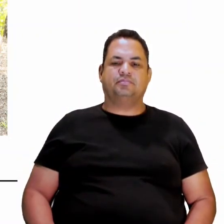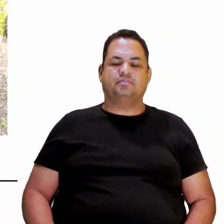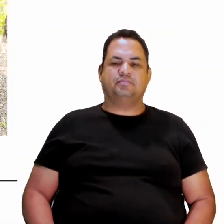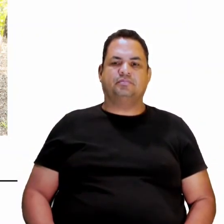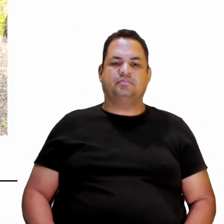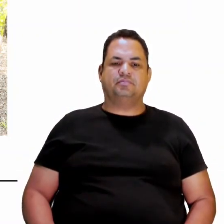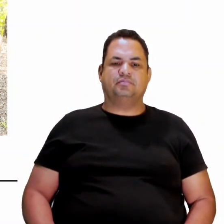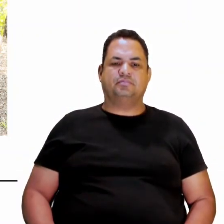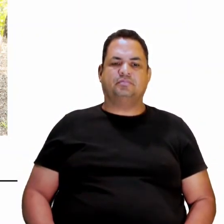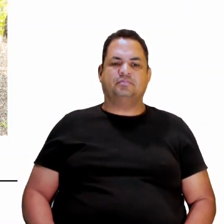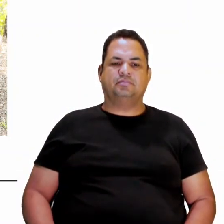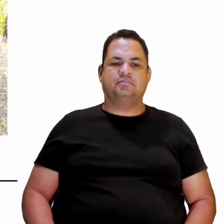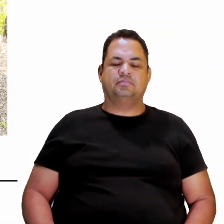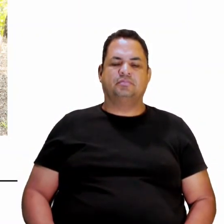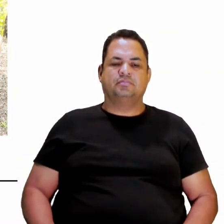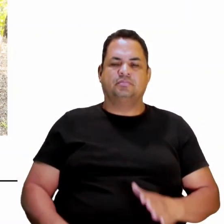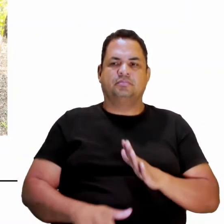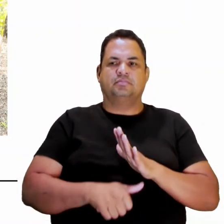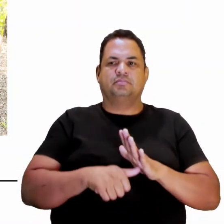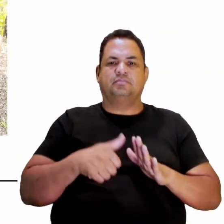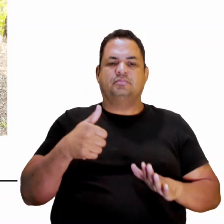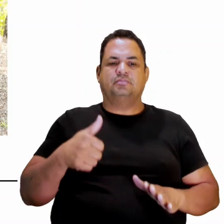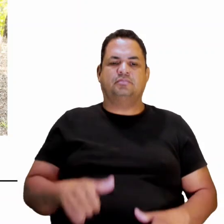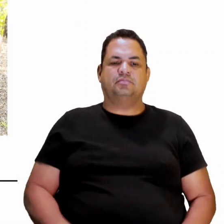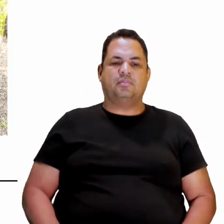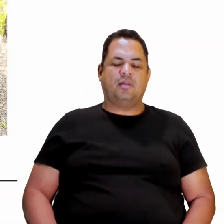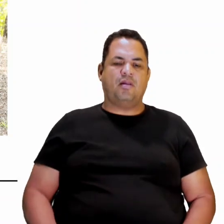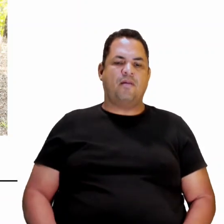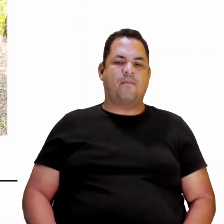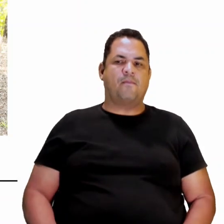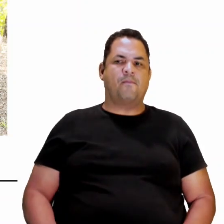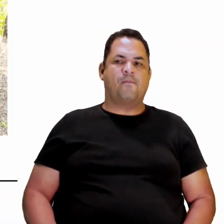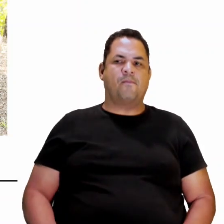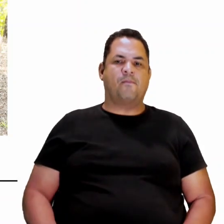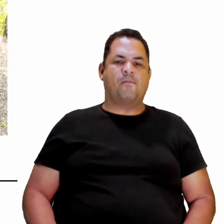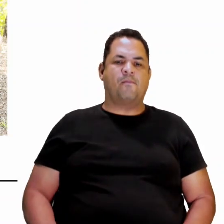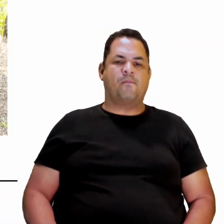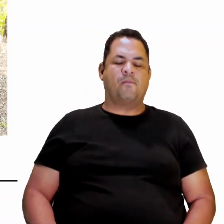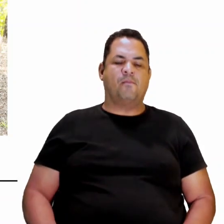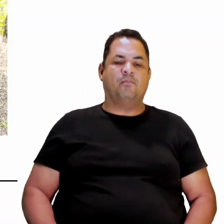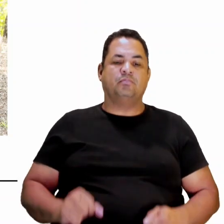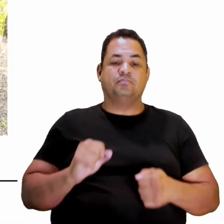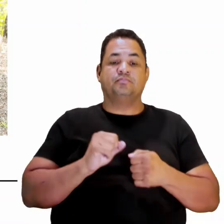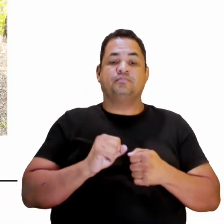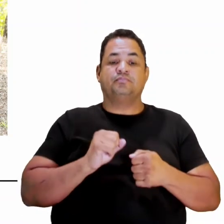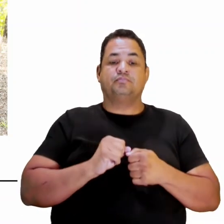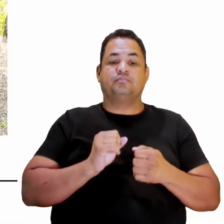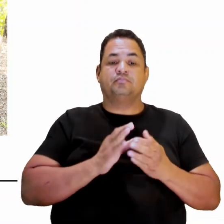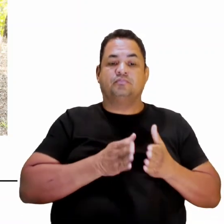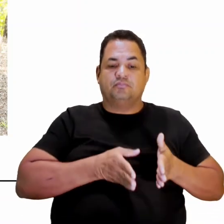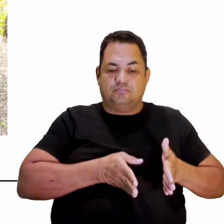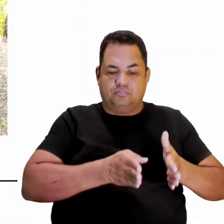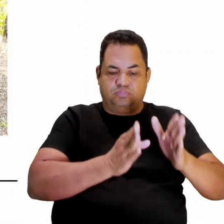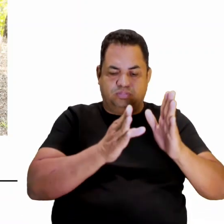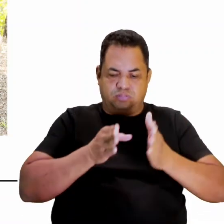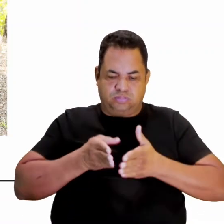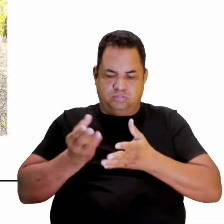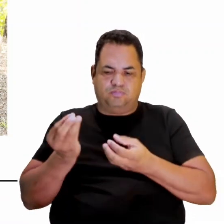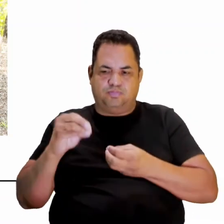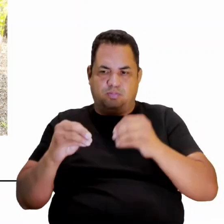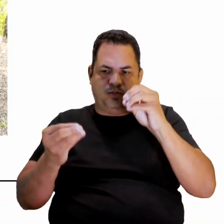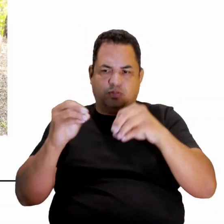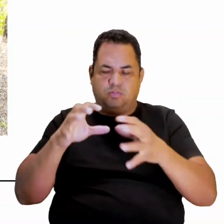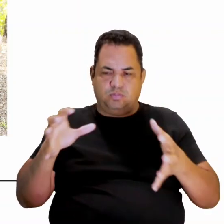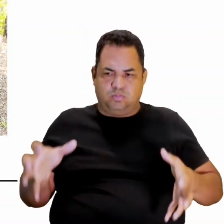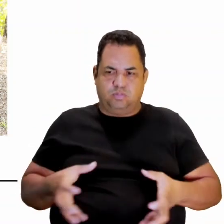diante. E aí, no primeiro, they are growing a vegetable garden. Elas estão fazendo o quê? Uma horta, cultivando uma